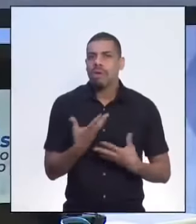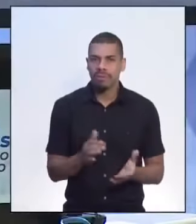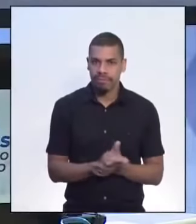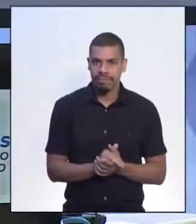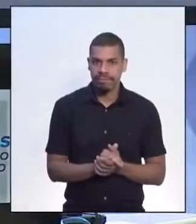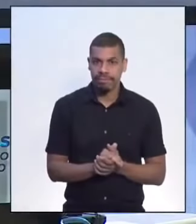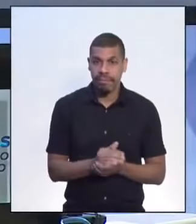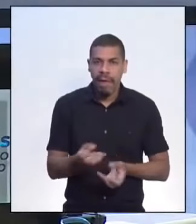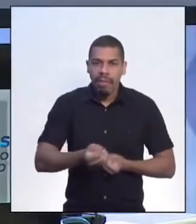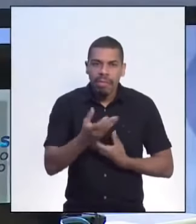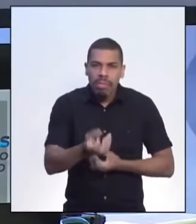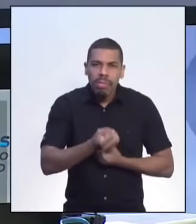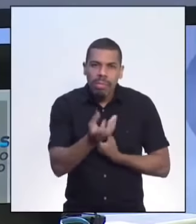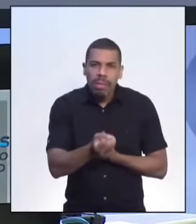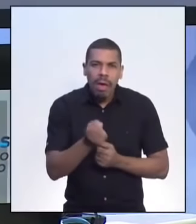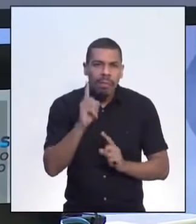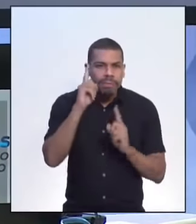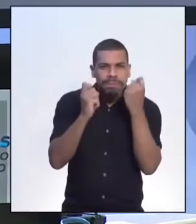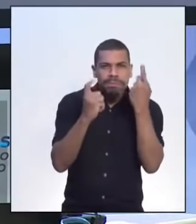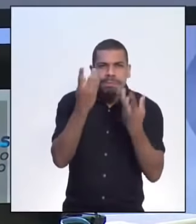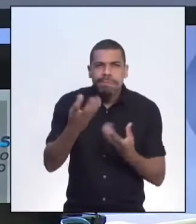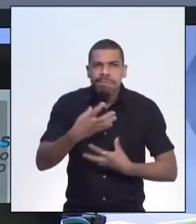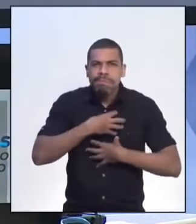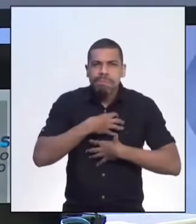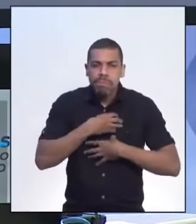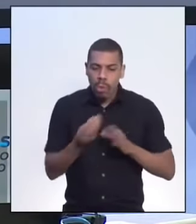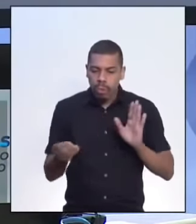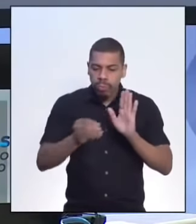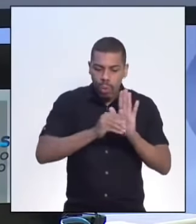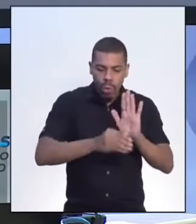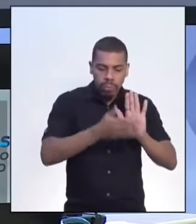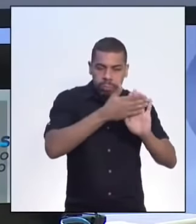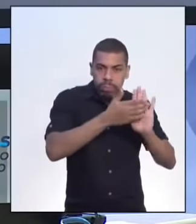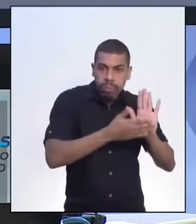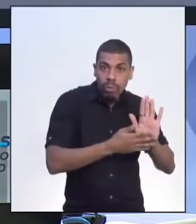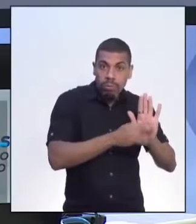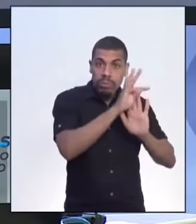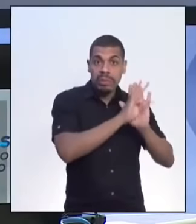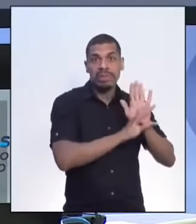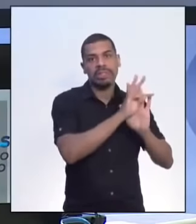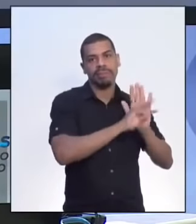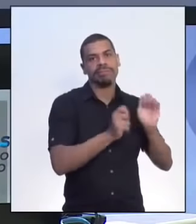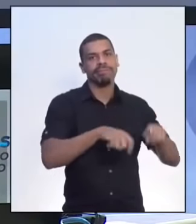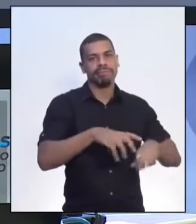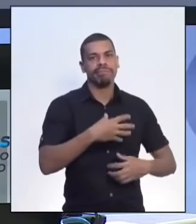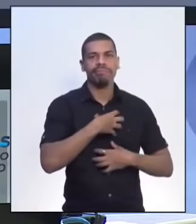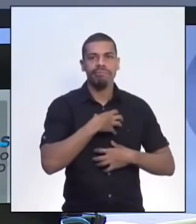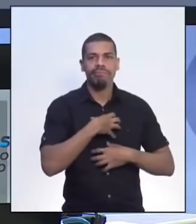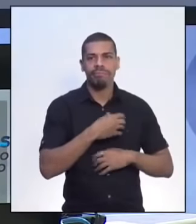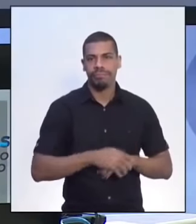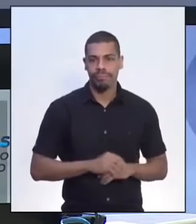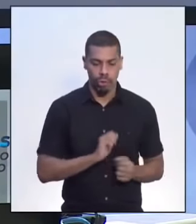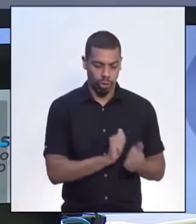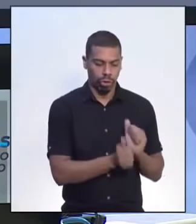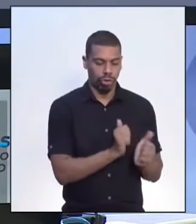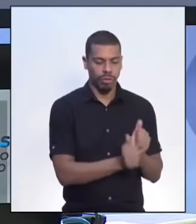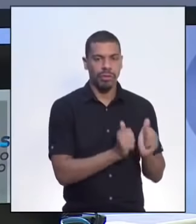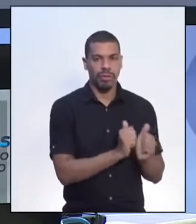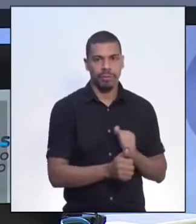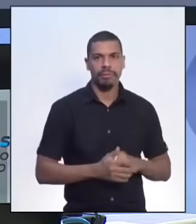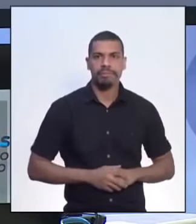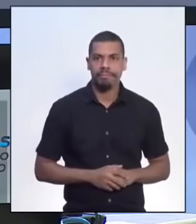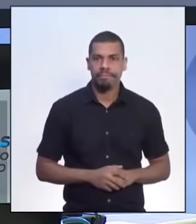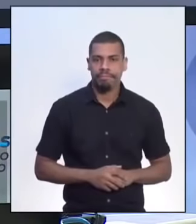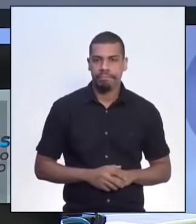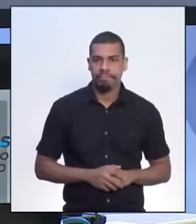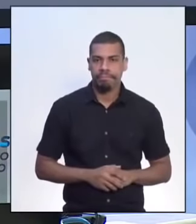Com essas expectativas, querendo ou não, por parte dela, e até algumas ponderações, a gente consegue sentir um pouquinho no jogo, certo, Andréia? Sim, ela